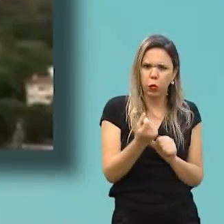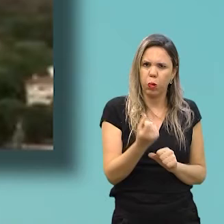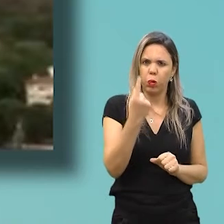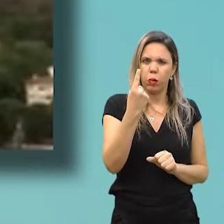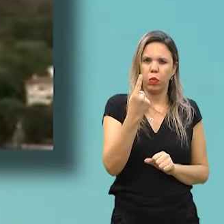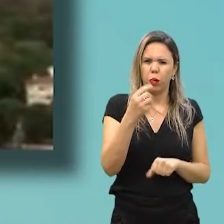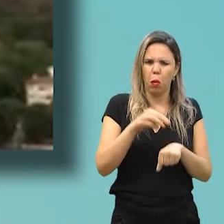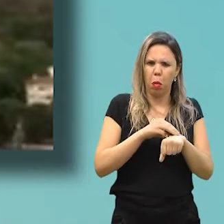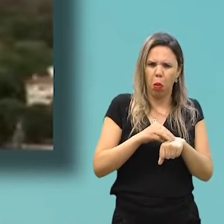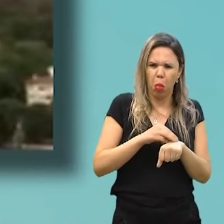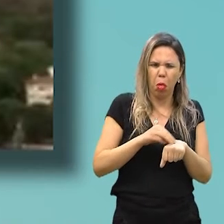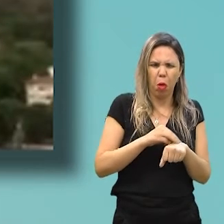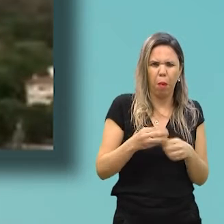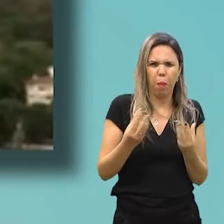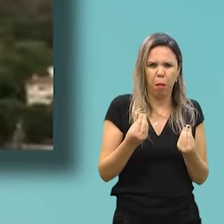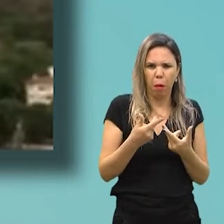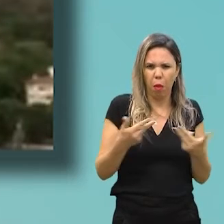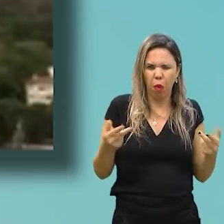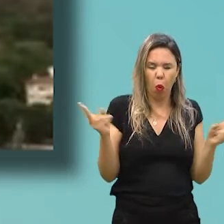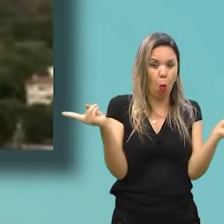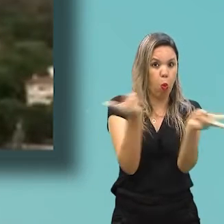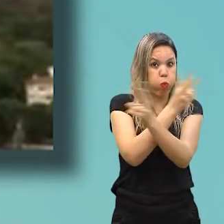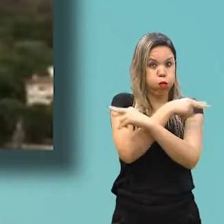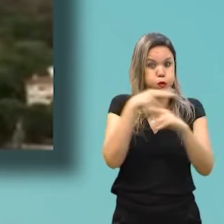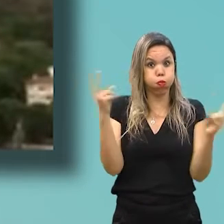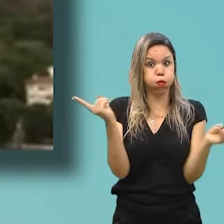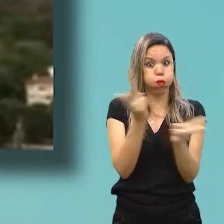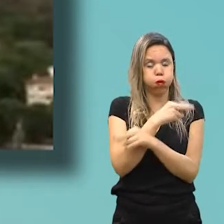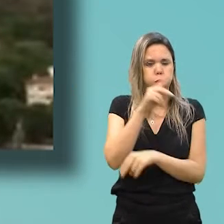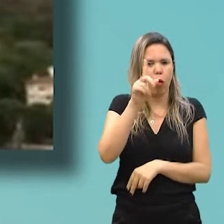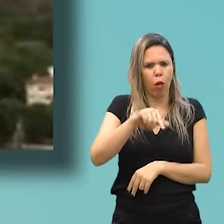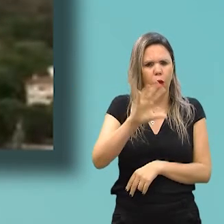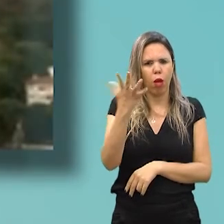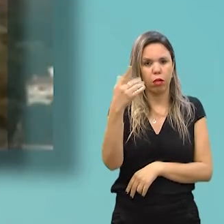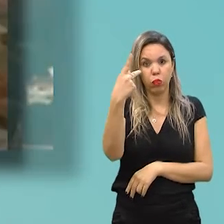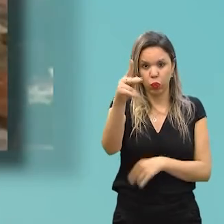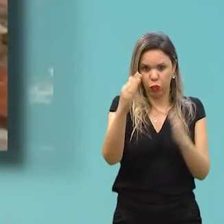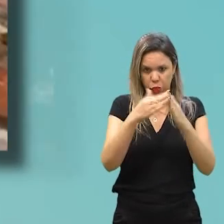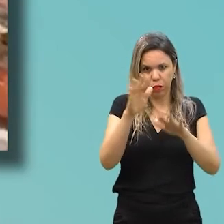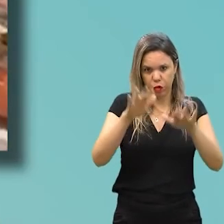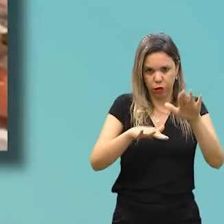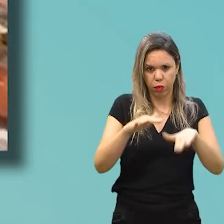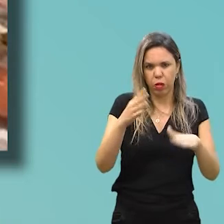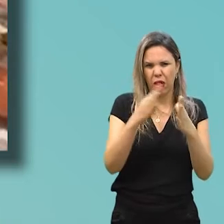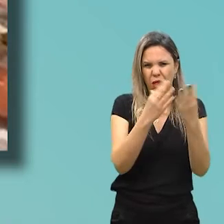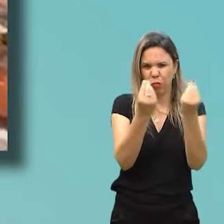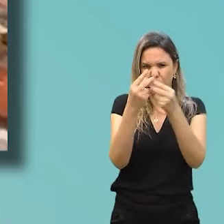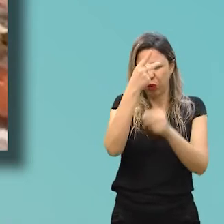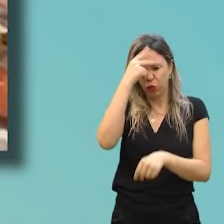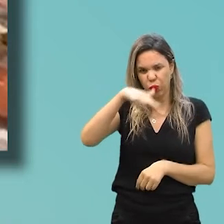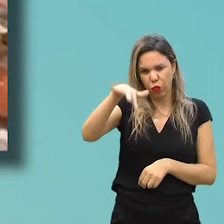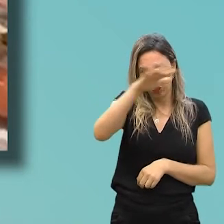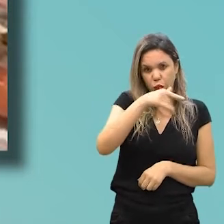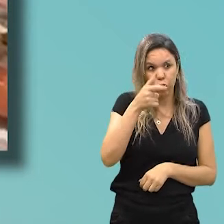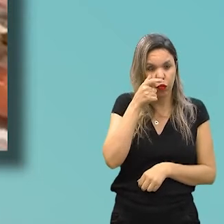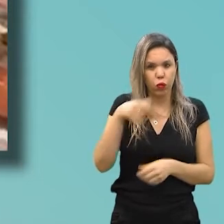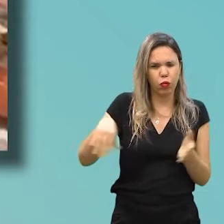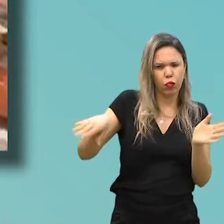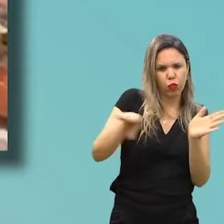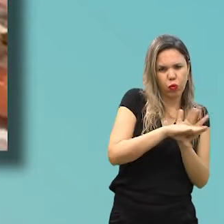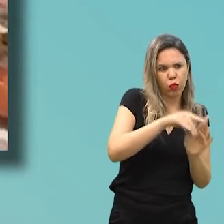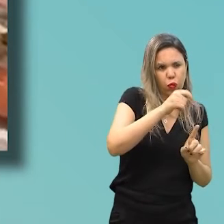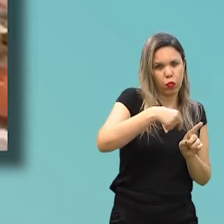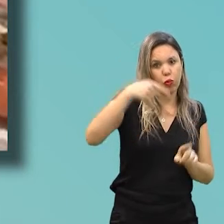com muita, mas muita ventania. Foi assim, talvez na sua casa também, na casa de muita gente, quando veio naquele mês